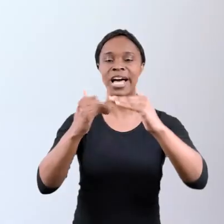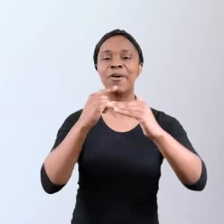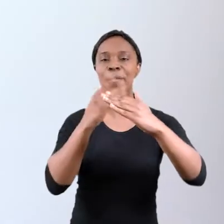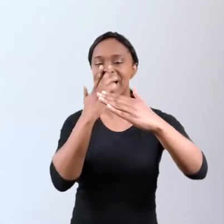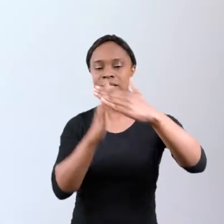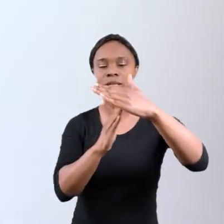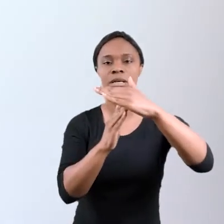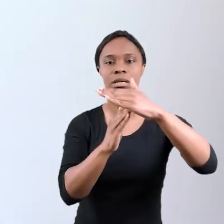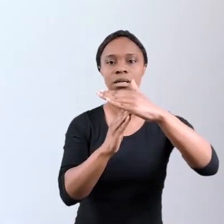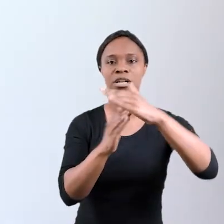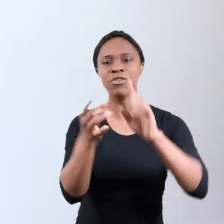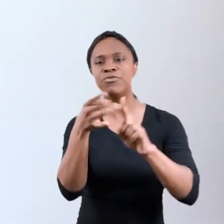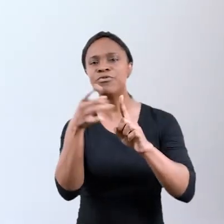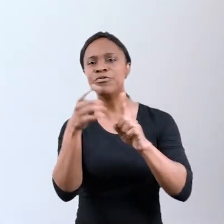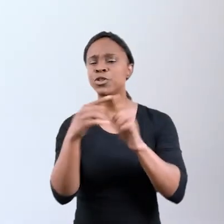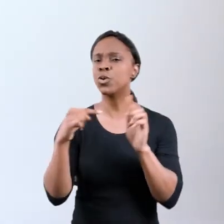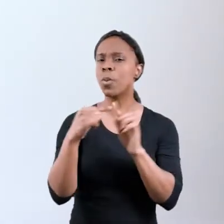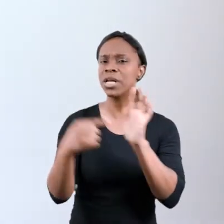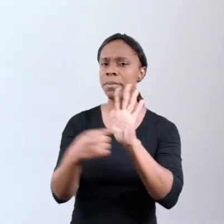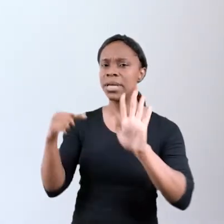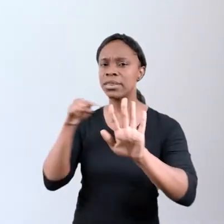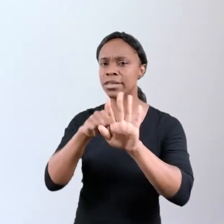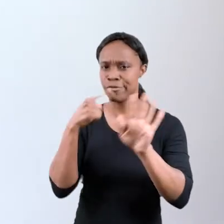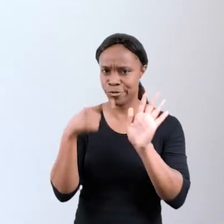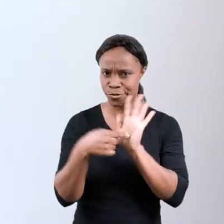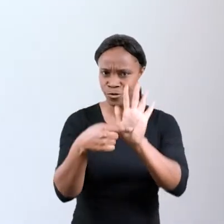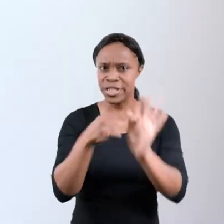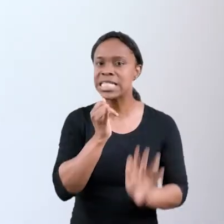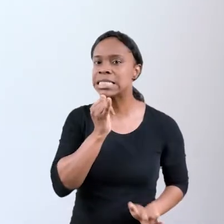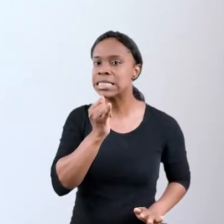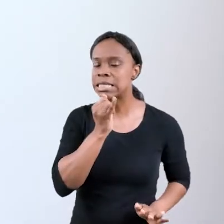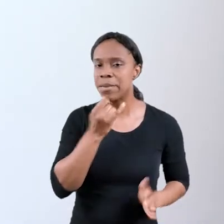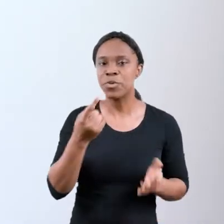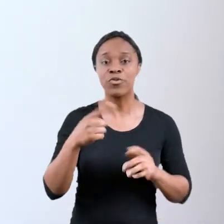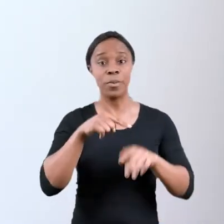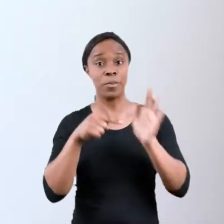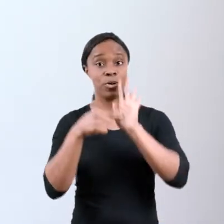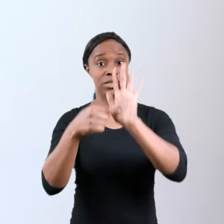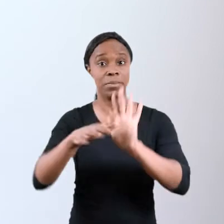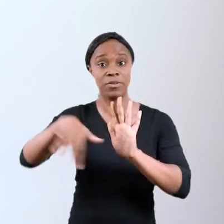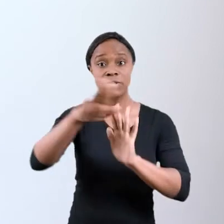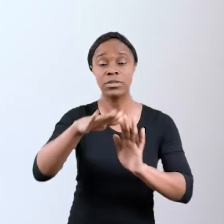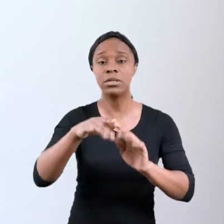vidro. Veja estes exemplos que abordam também as desigualdades de gênero e